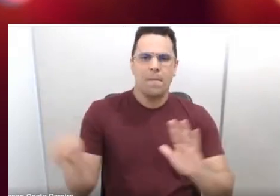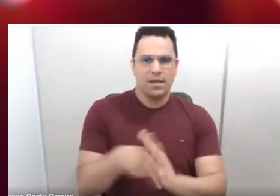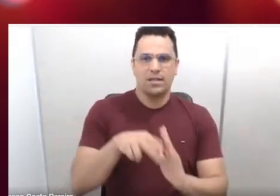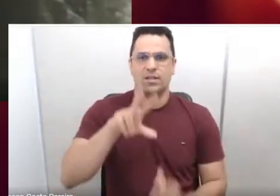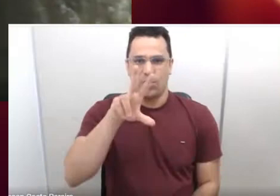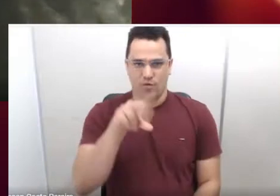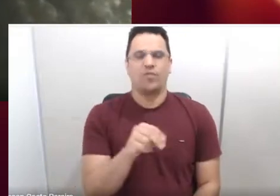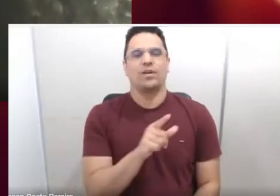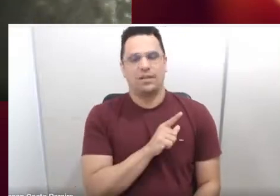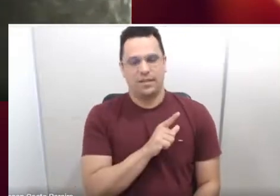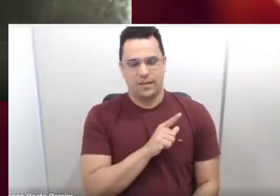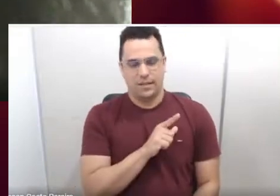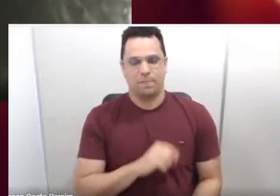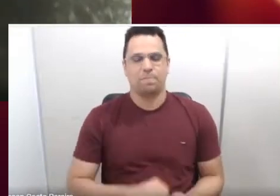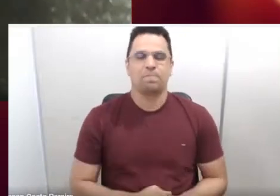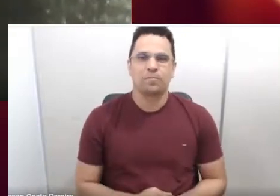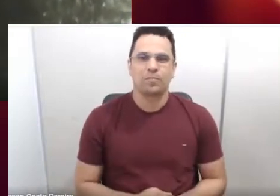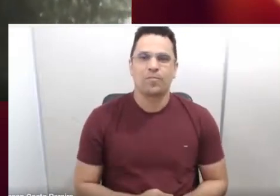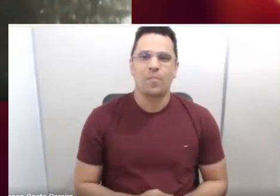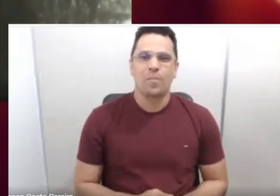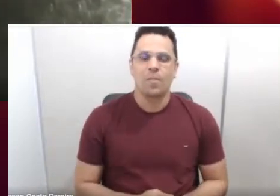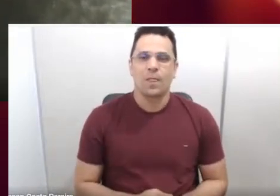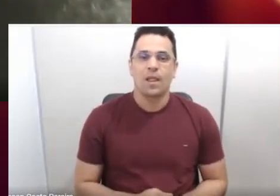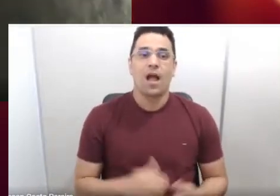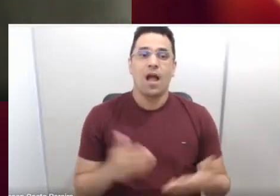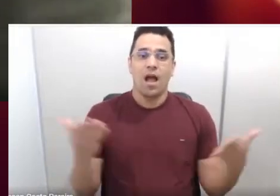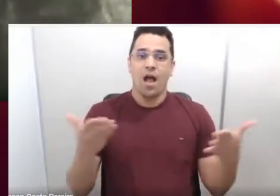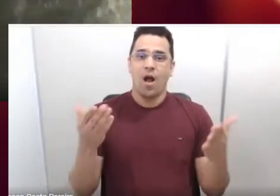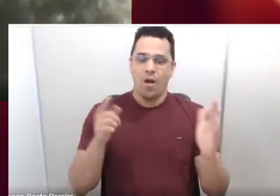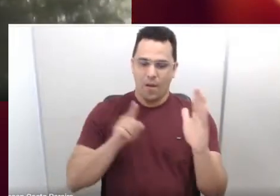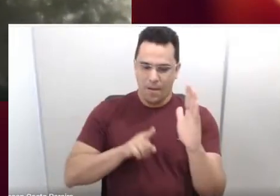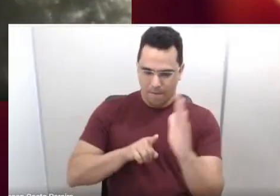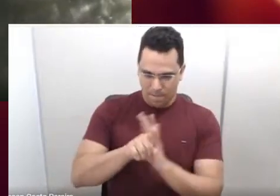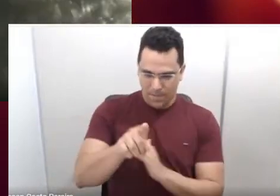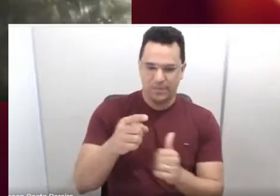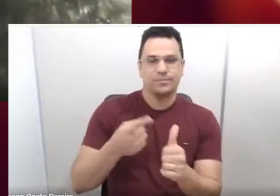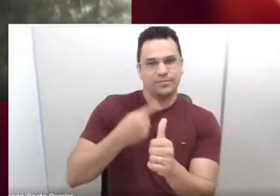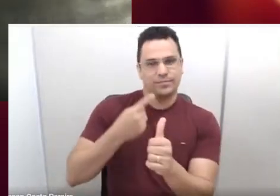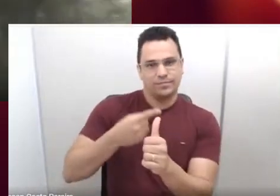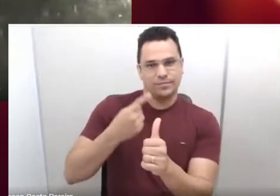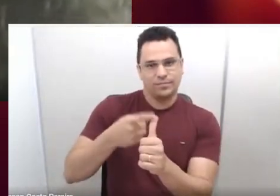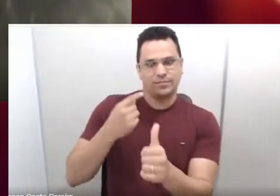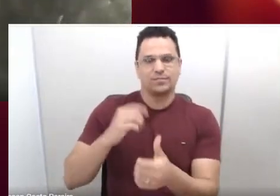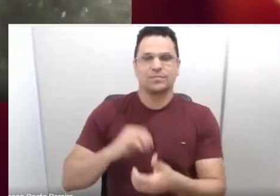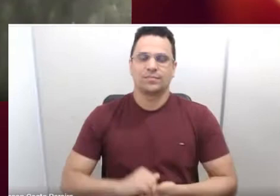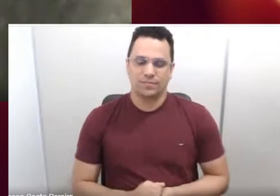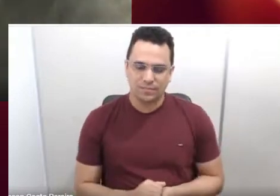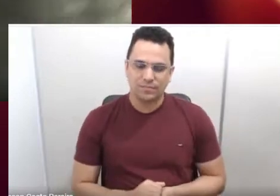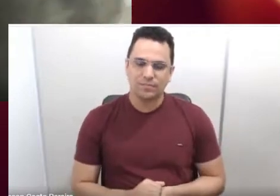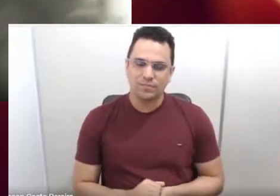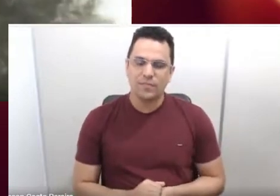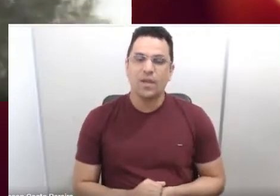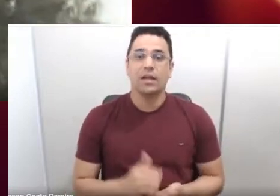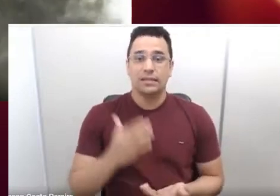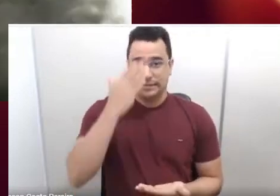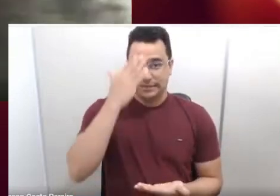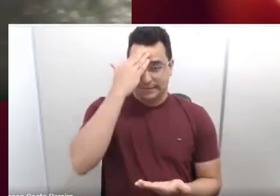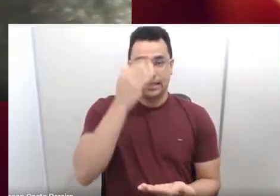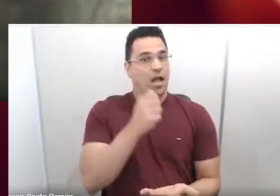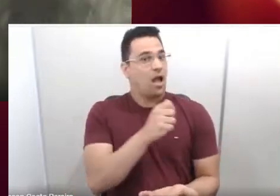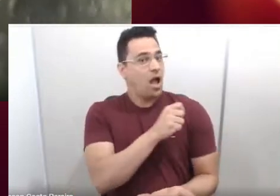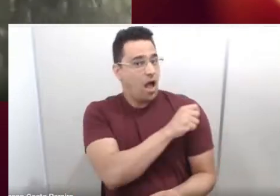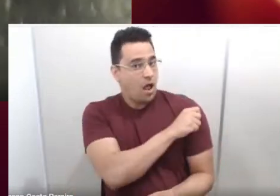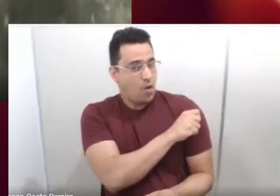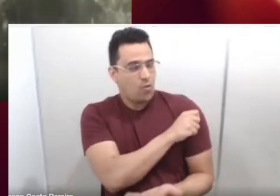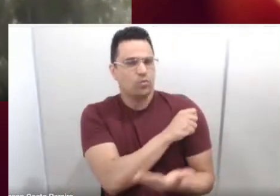Ótimo. Tá certo, então. Então, vou para a nossa primeira questão. Ela traz o seguinte: em que a